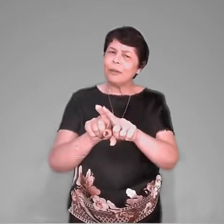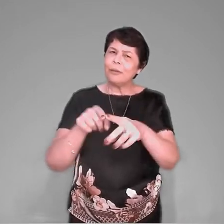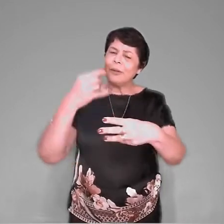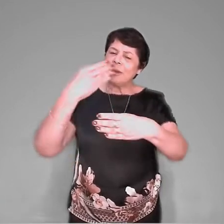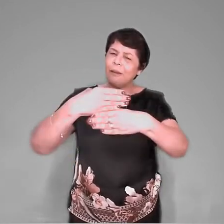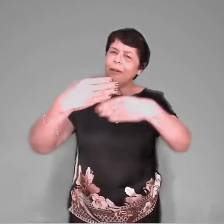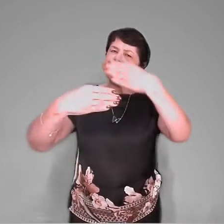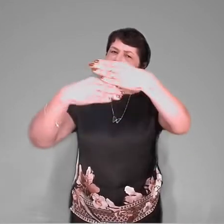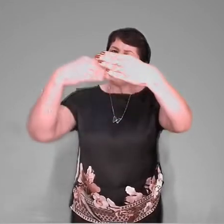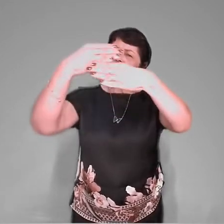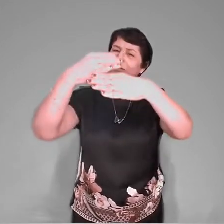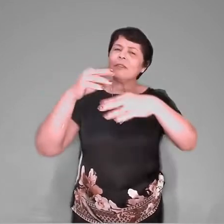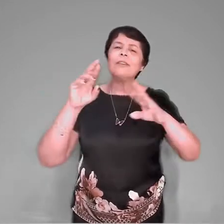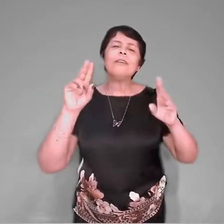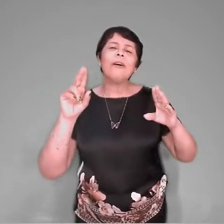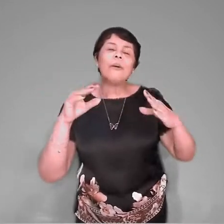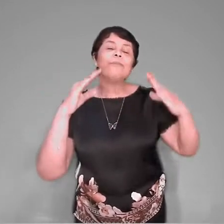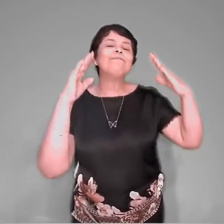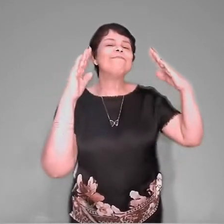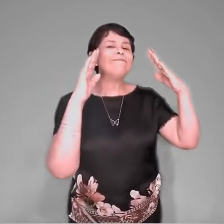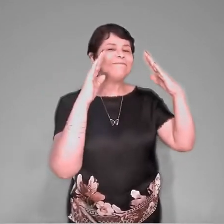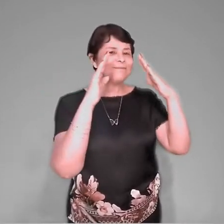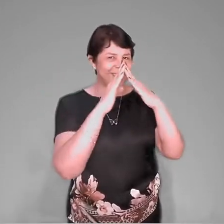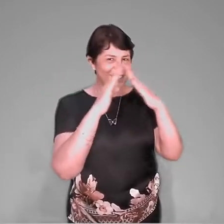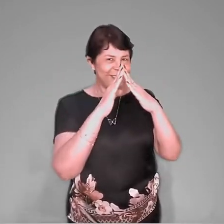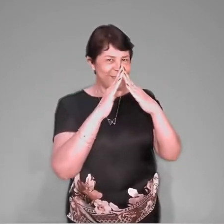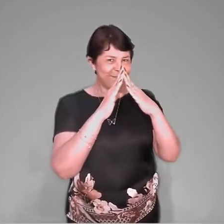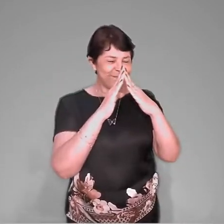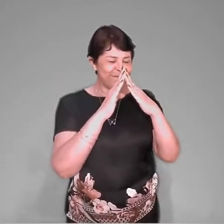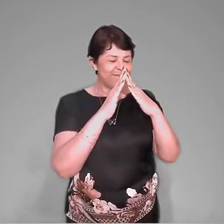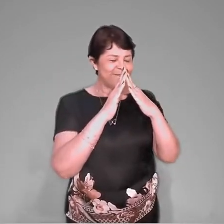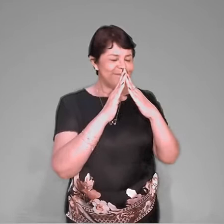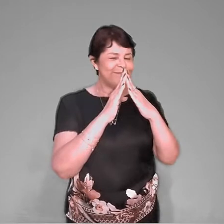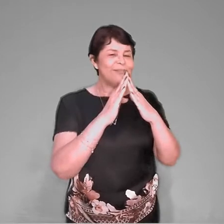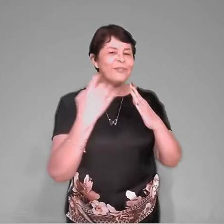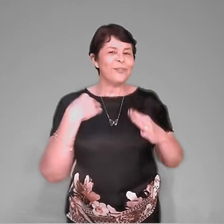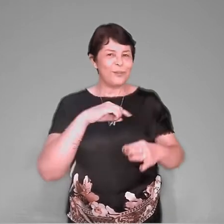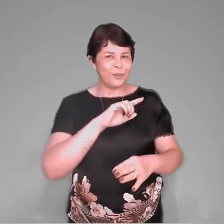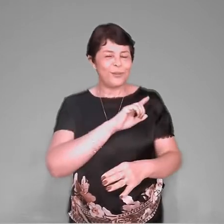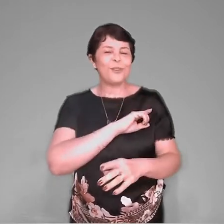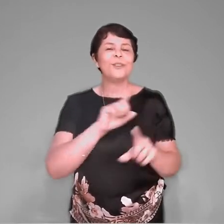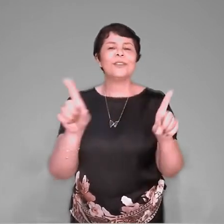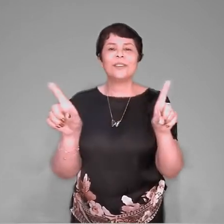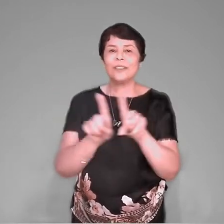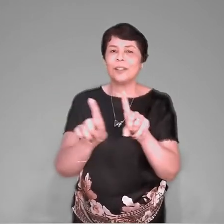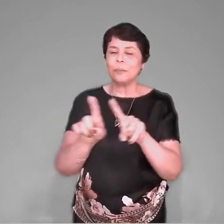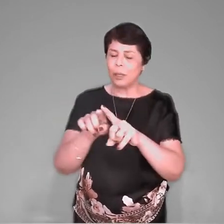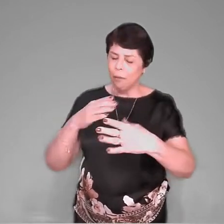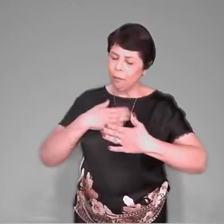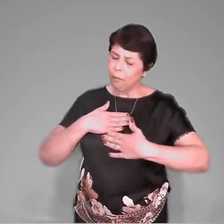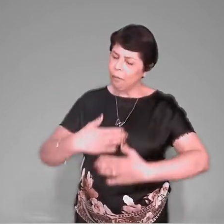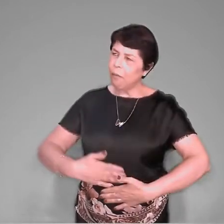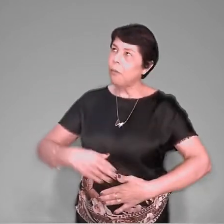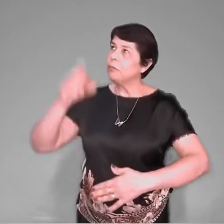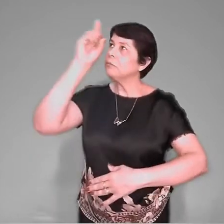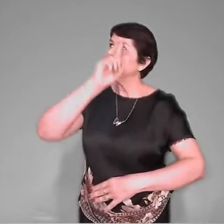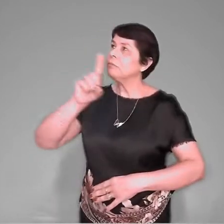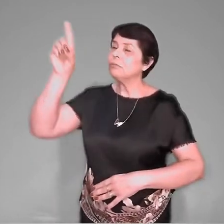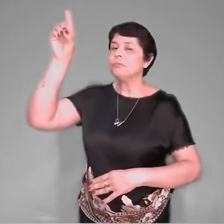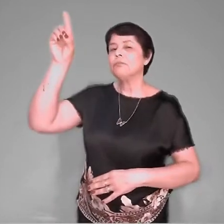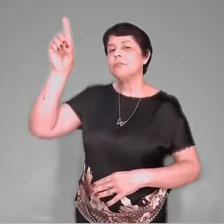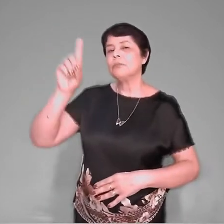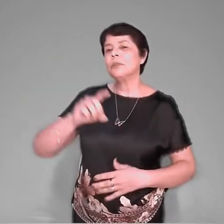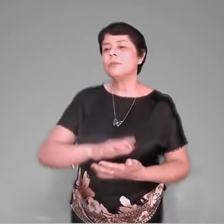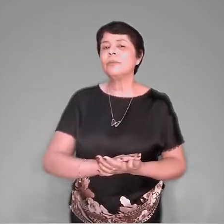Que edifício é esse? Que bem ajustado é esse? No qual também vós, agora gentios,